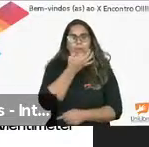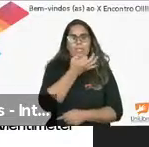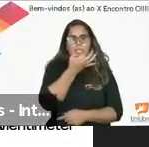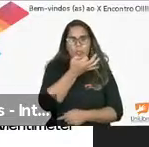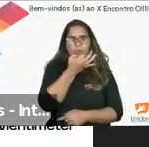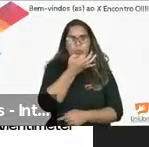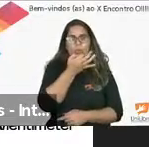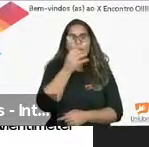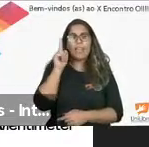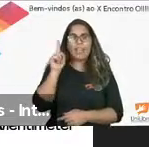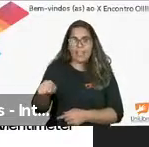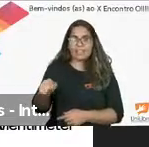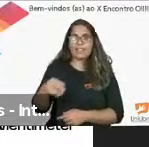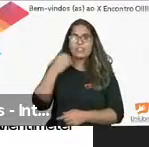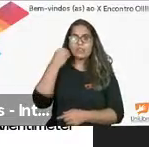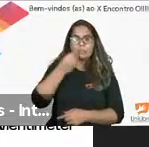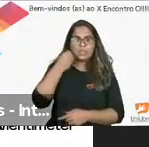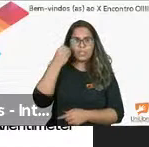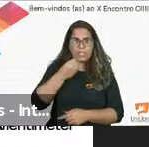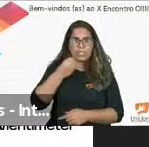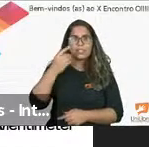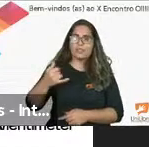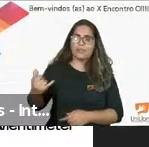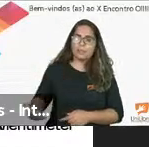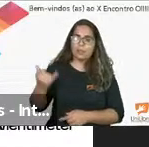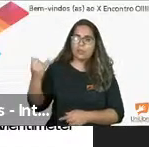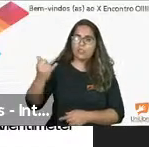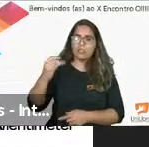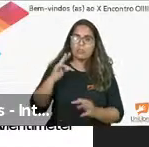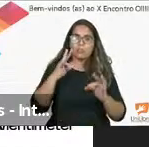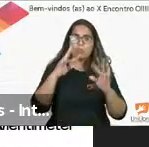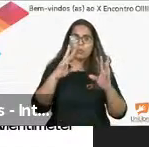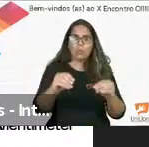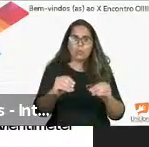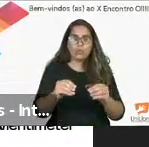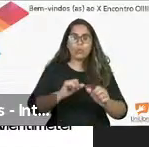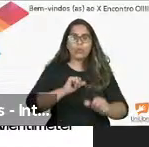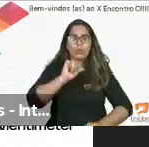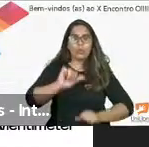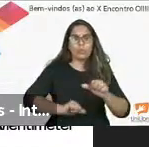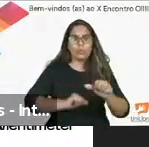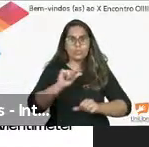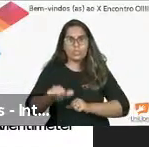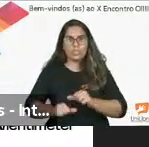é essa experiência fundante para toda uma mudança